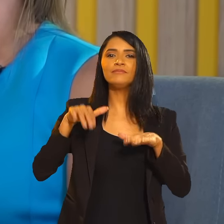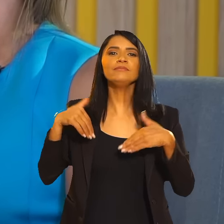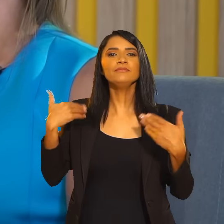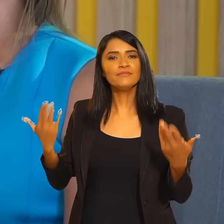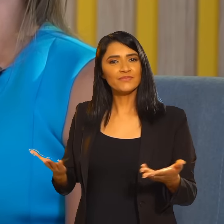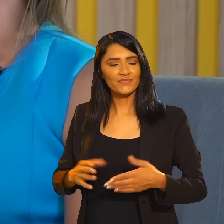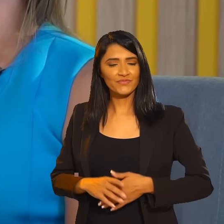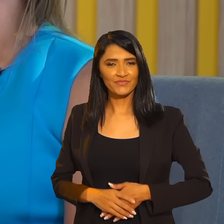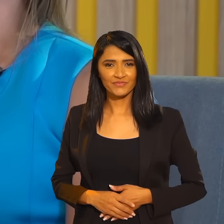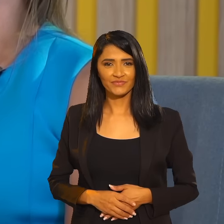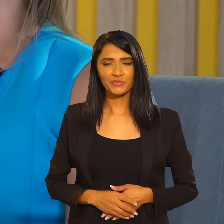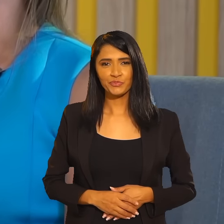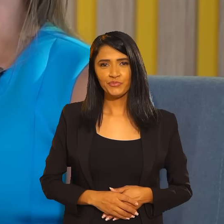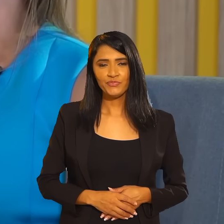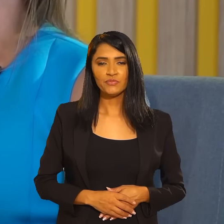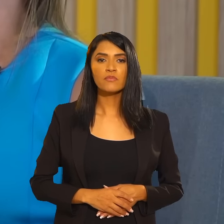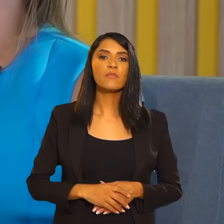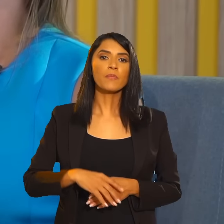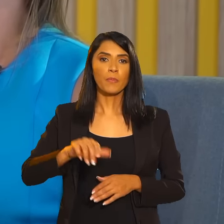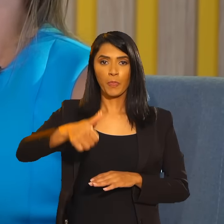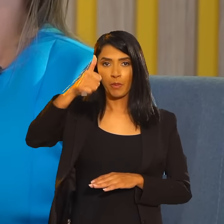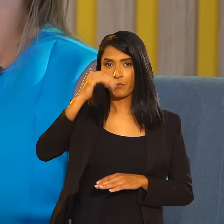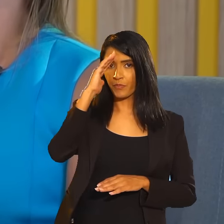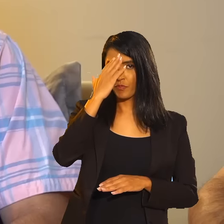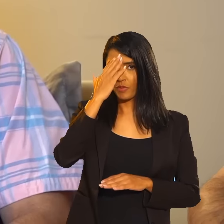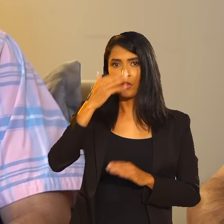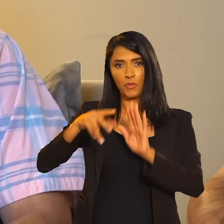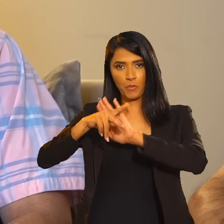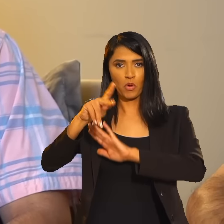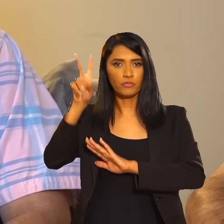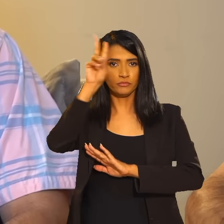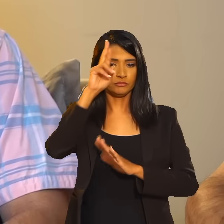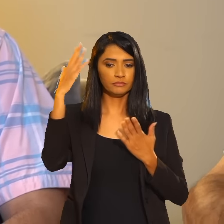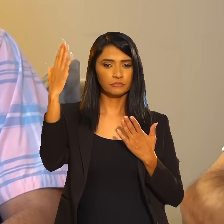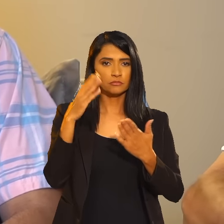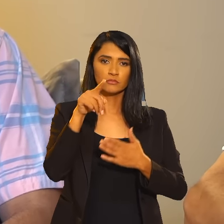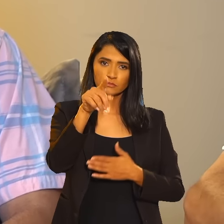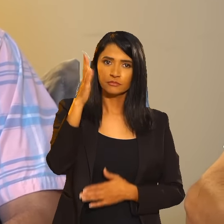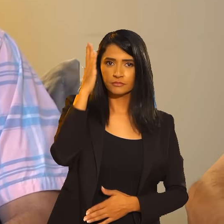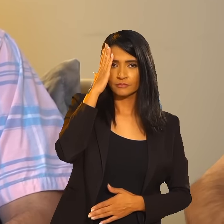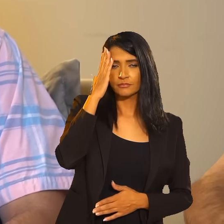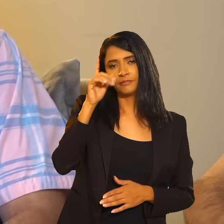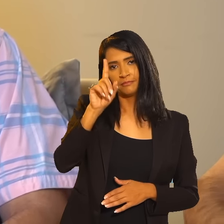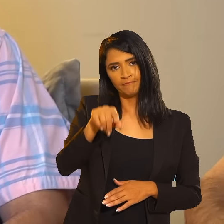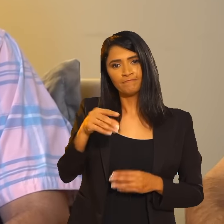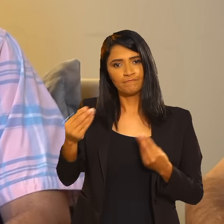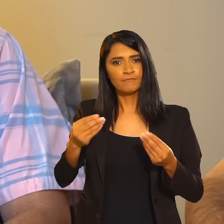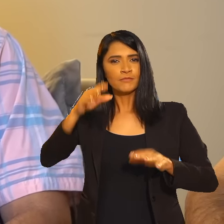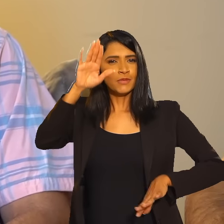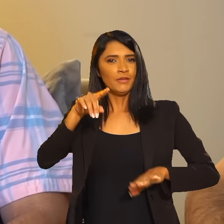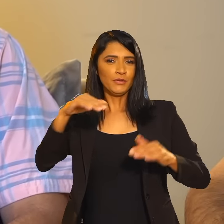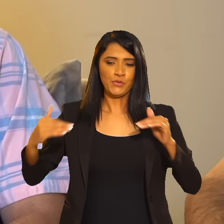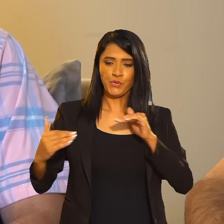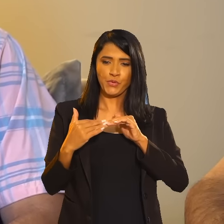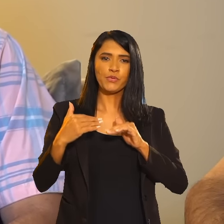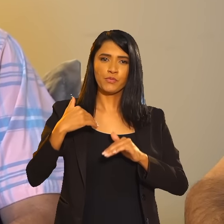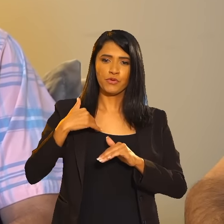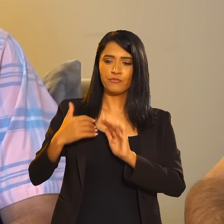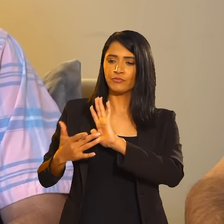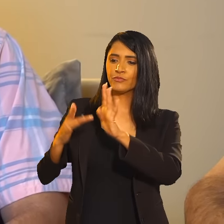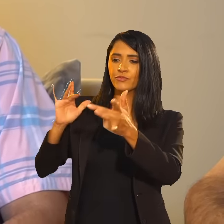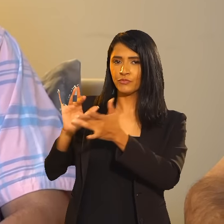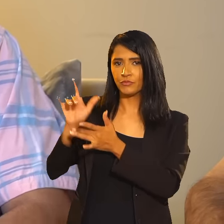a interpretação da parábola do semeador? A primeira interpretação é a seguinte, você sabe, né, Jéssica, que talvez você vai concordar